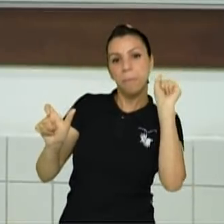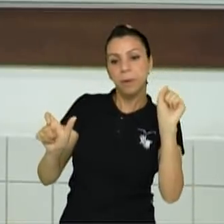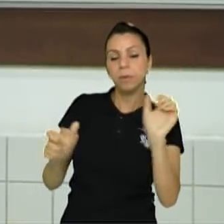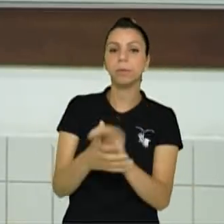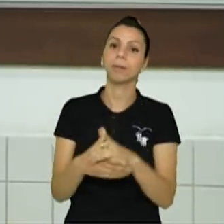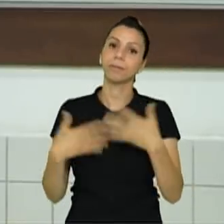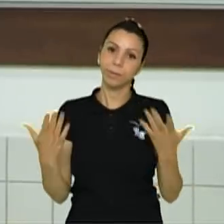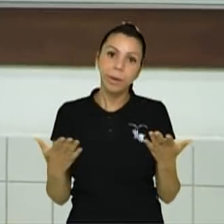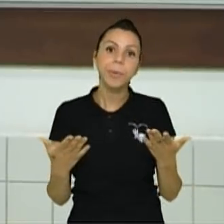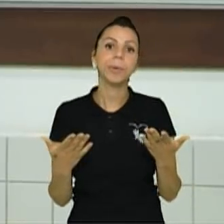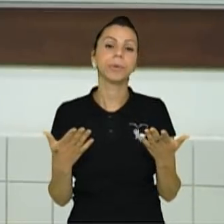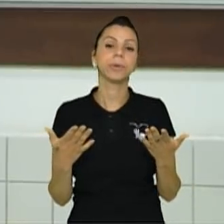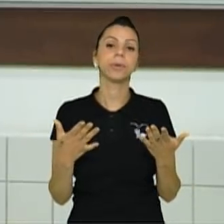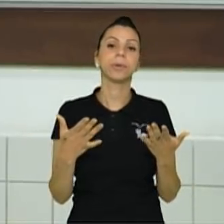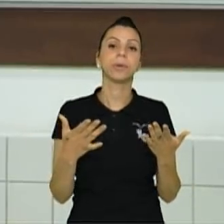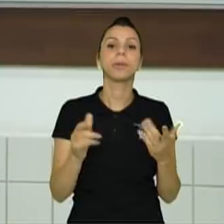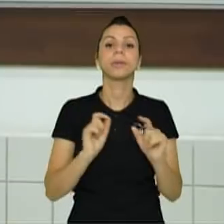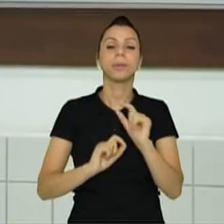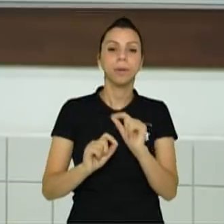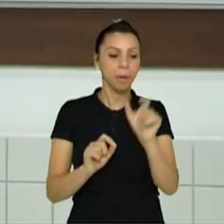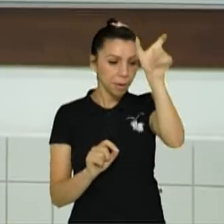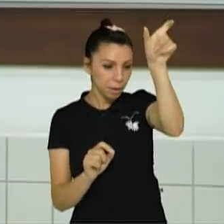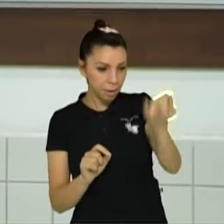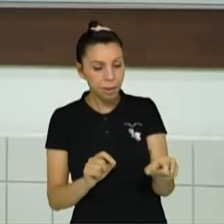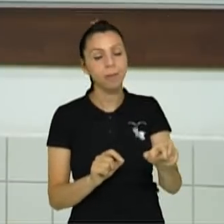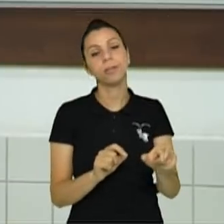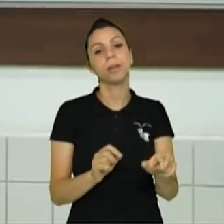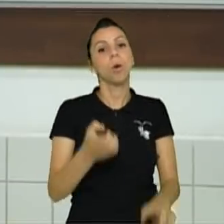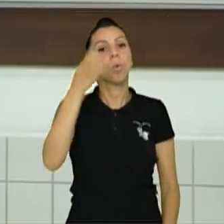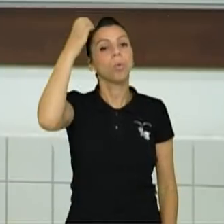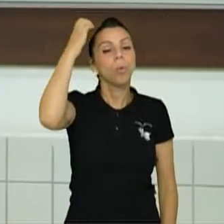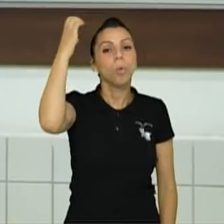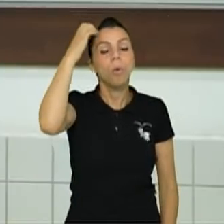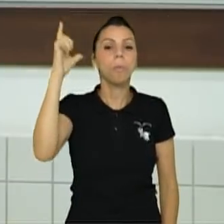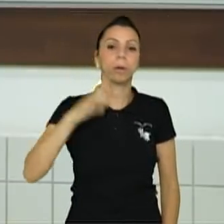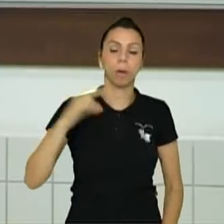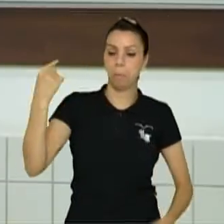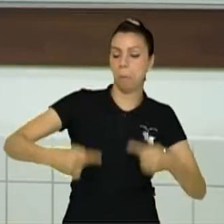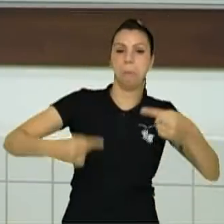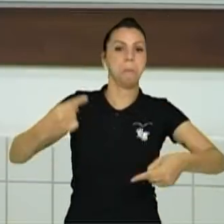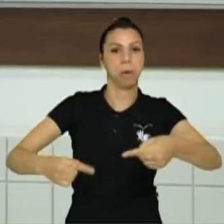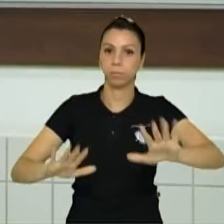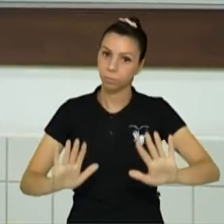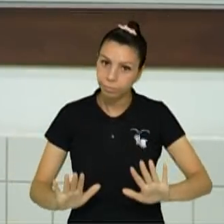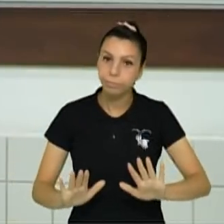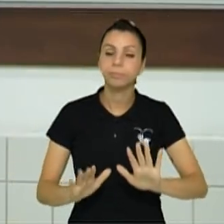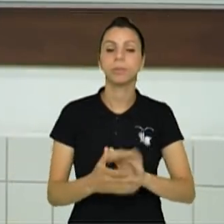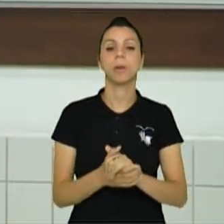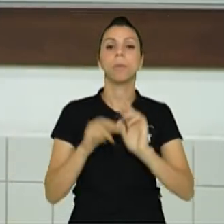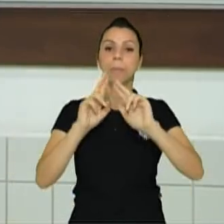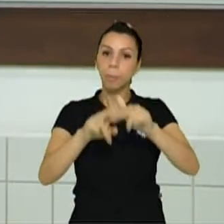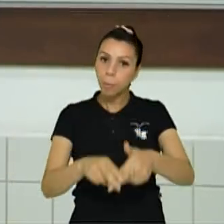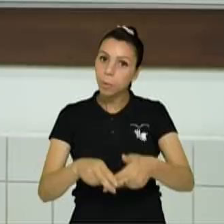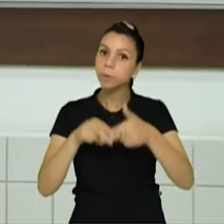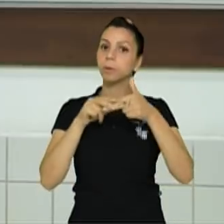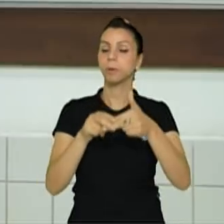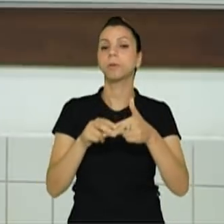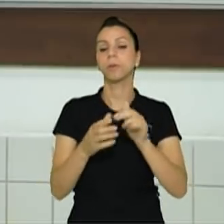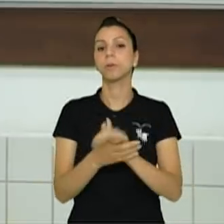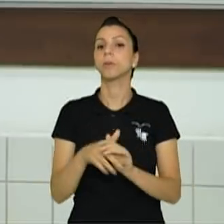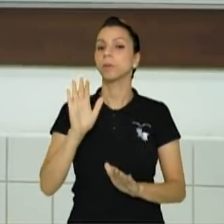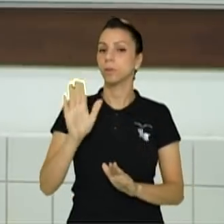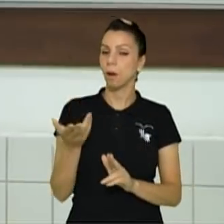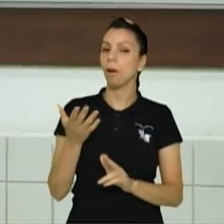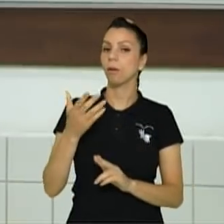afro-brasileiro seria visto como culpado daquela discussão, certo? Por isso que ele vai falar, olha, por causa de uma branca